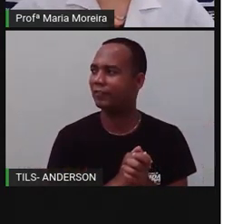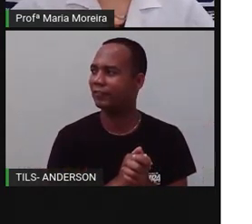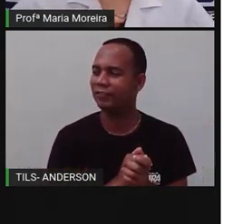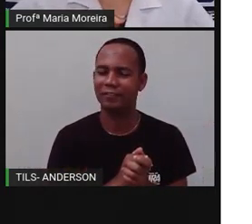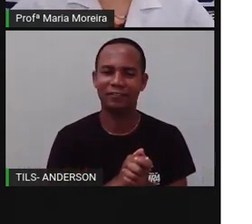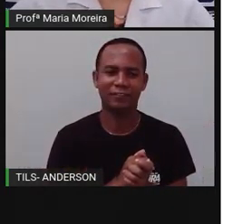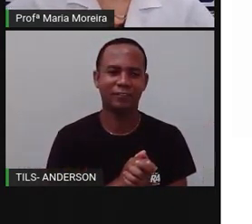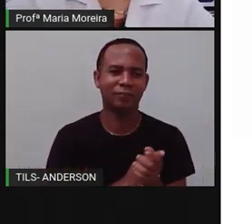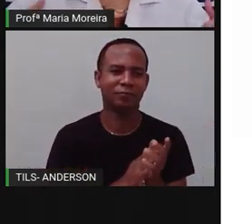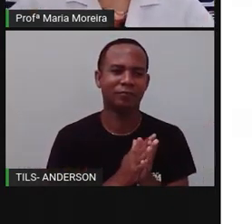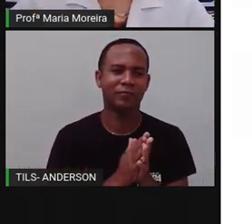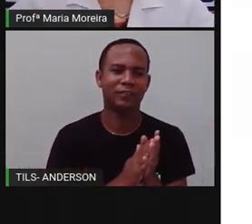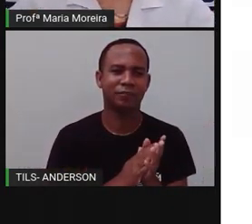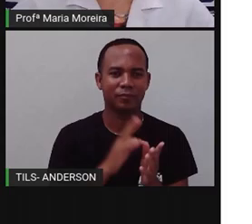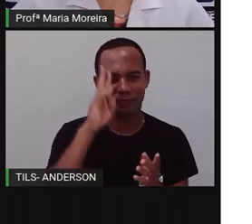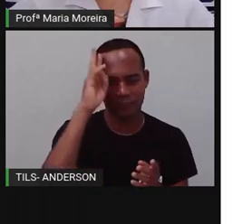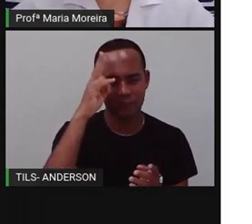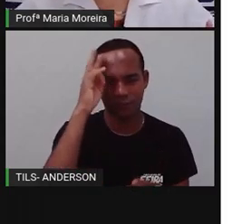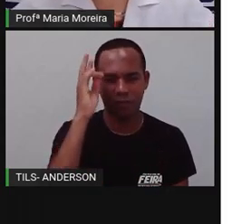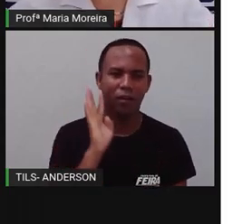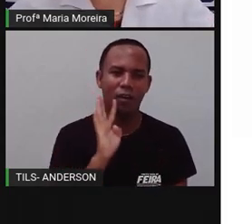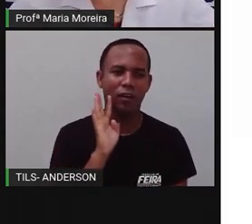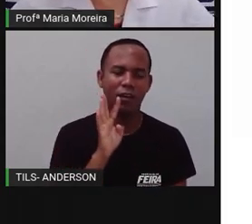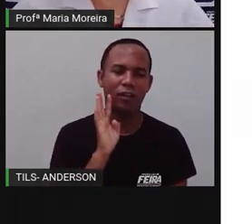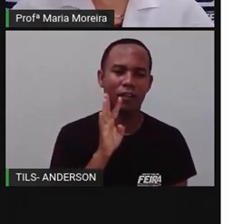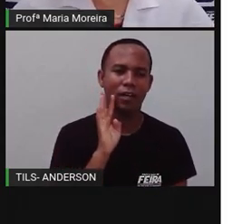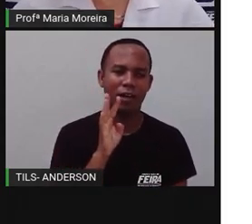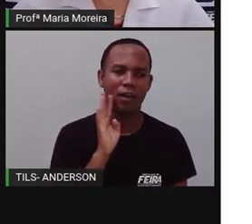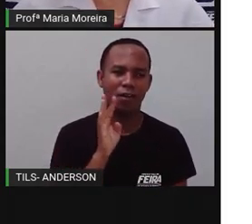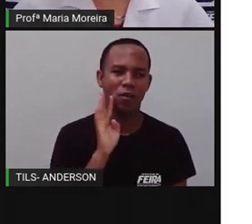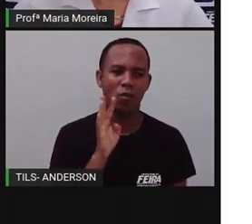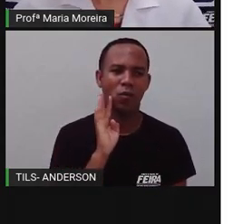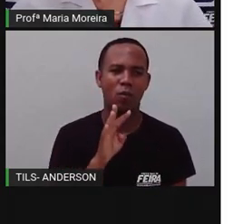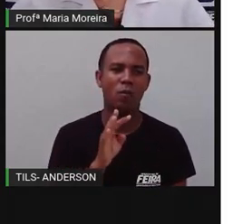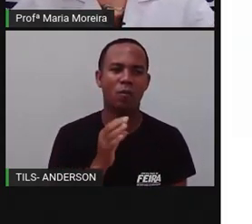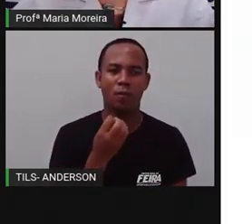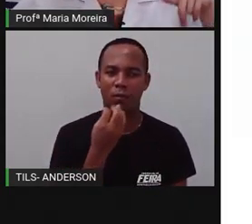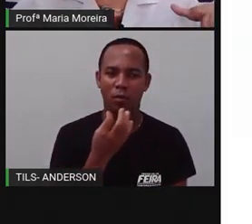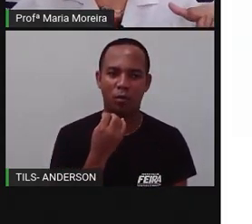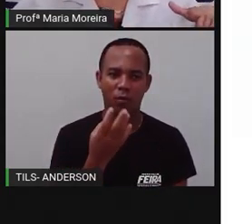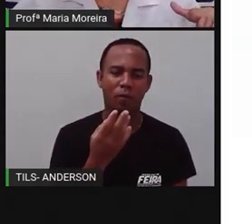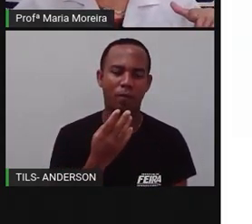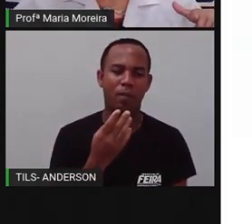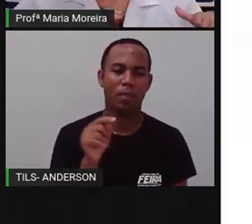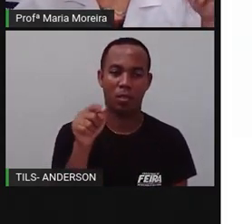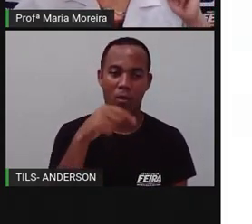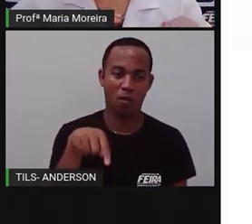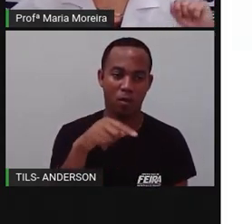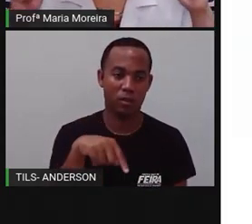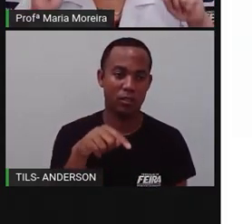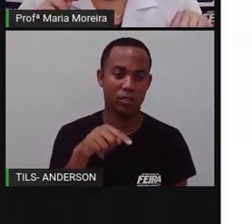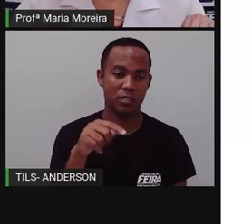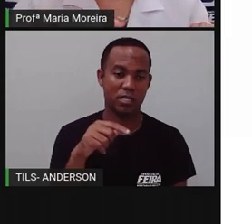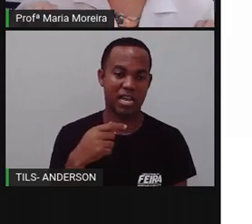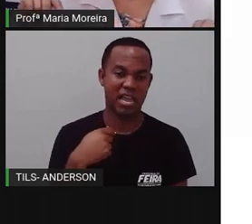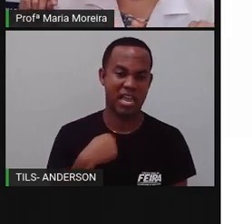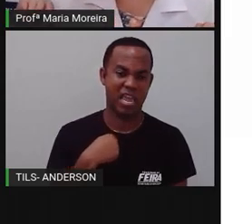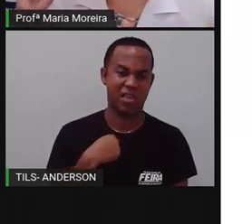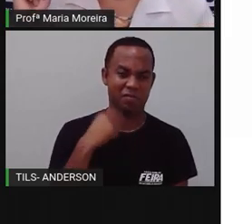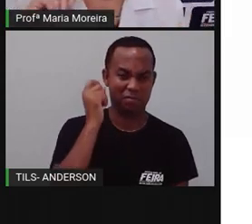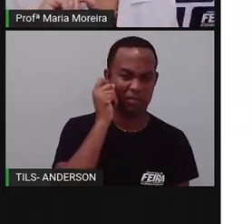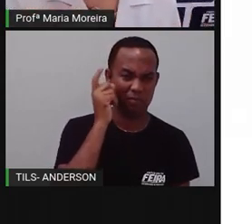Grande, né? E uma história bem legal e que ensina uma coisa no final, Anderson. Quando a gente tenta dar uma de esperto